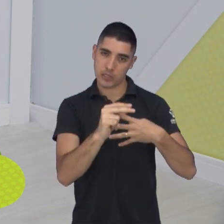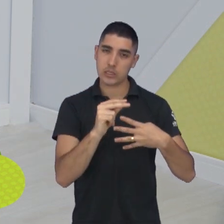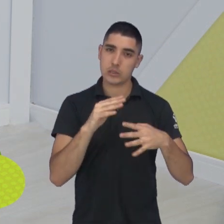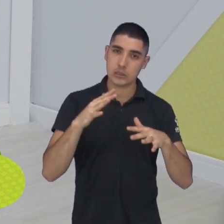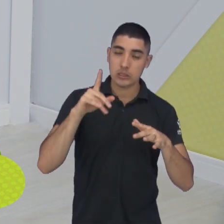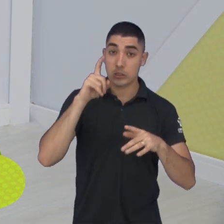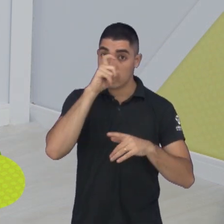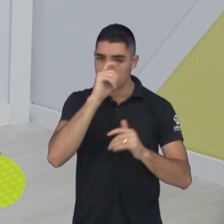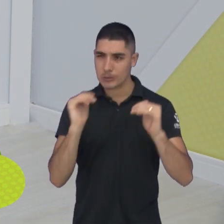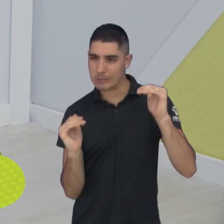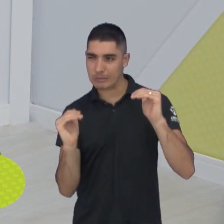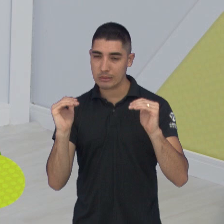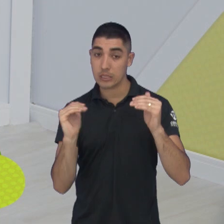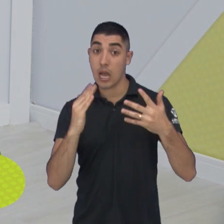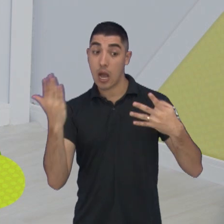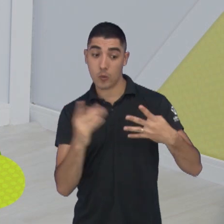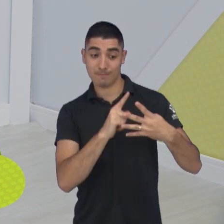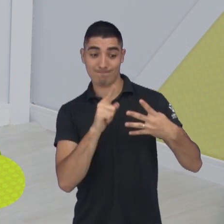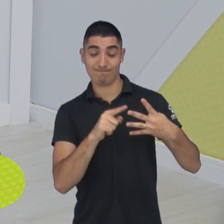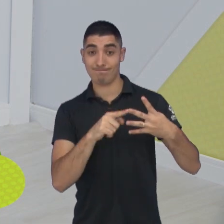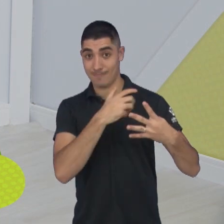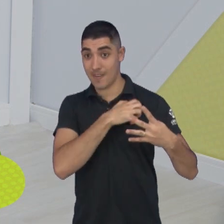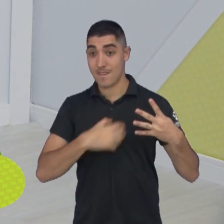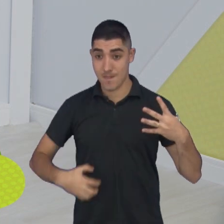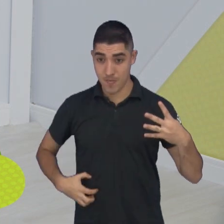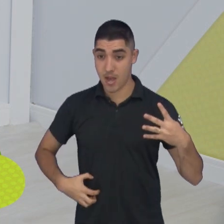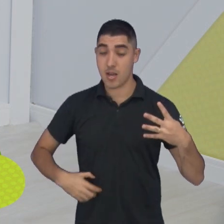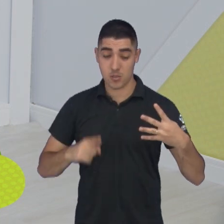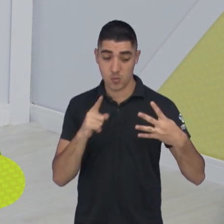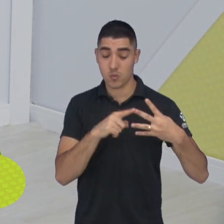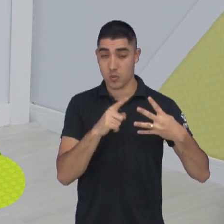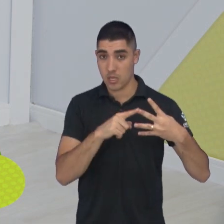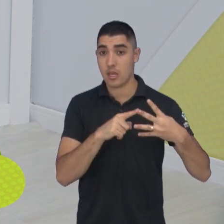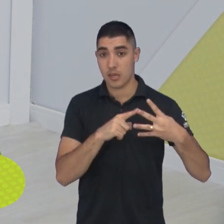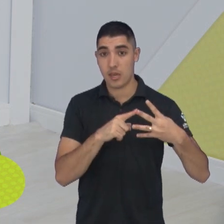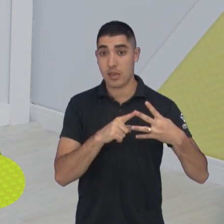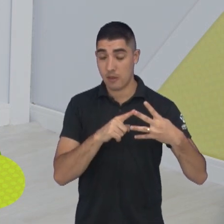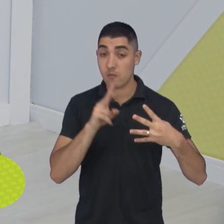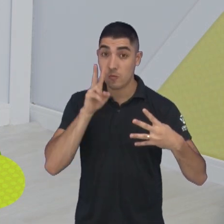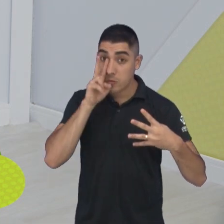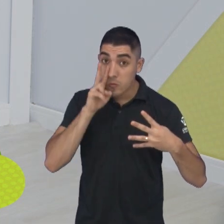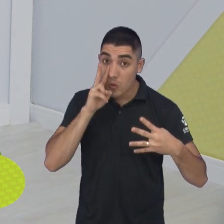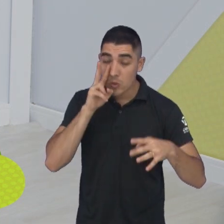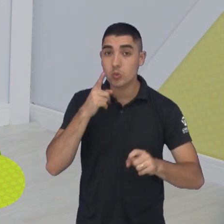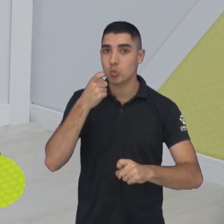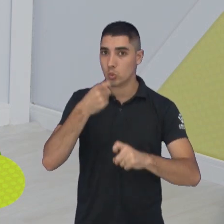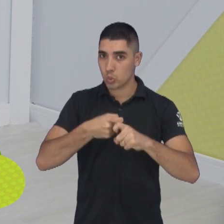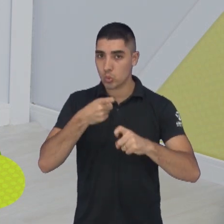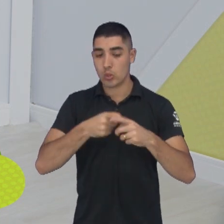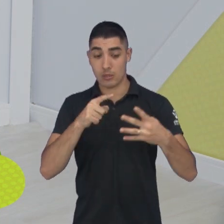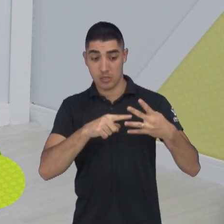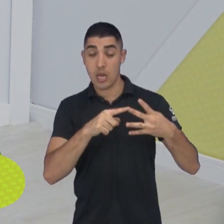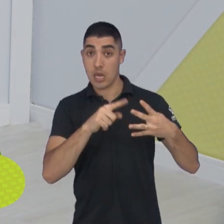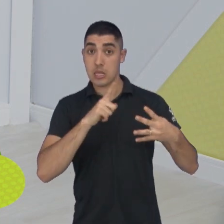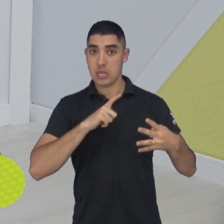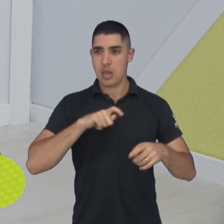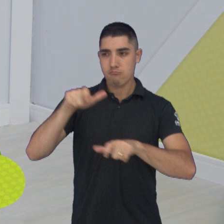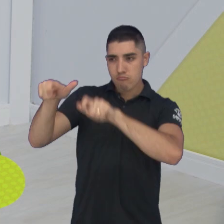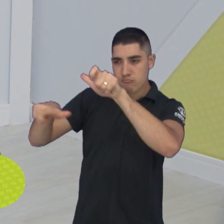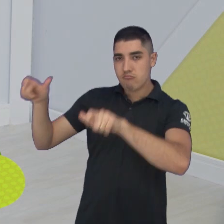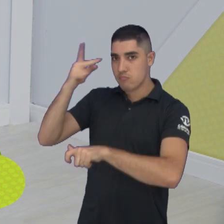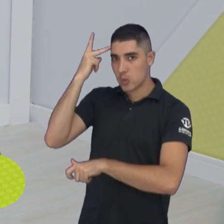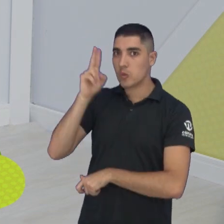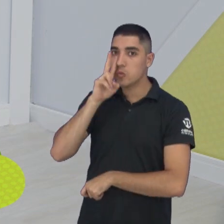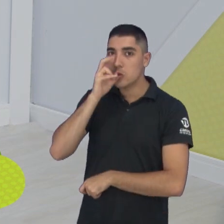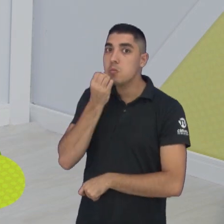na prorrogação, mas agora tem esse Vasco da Gama aí, é um time bastante complicado, com jogadores interessantes ali que podem dificultar